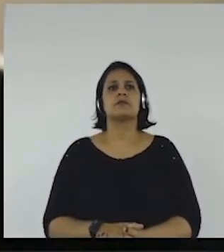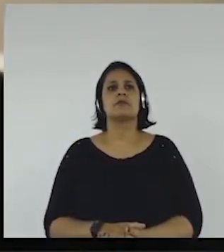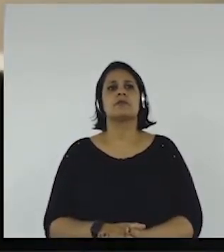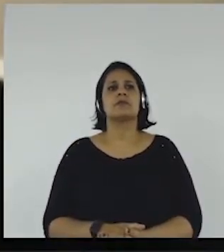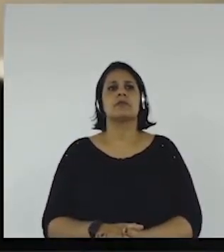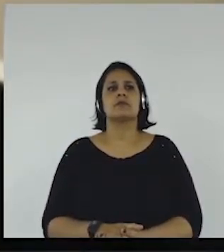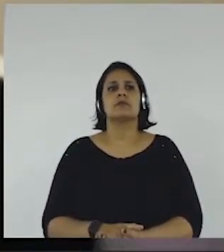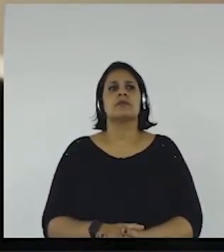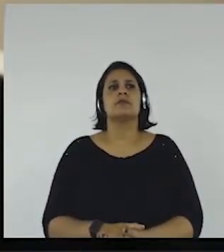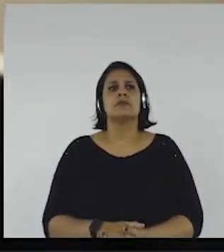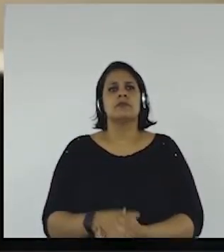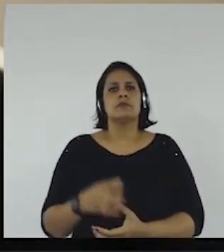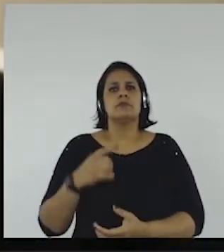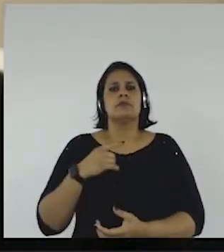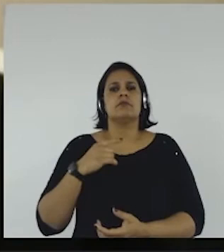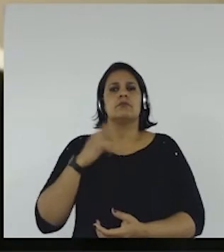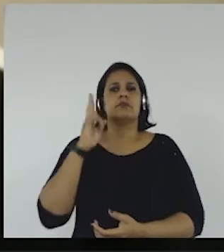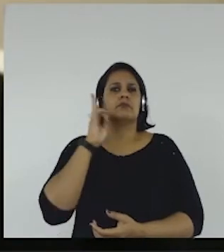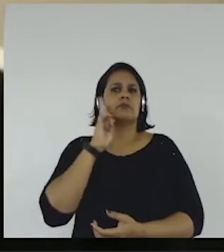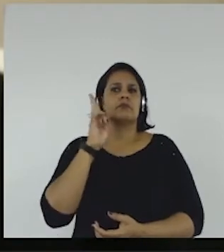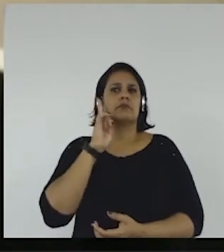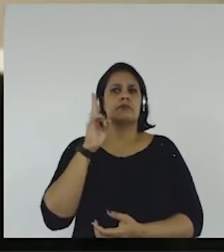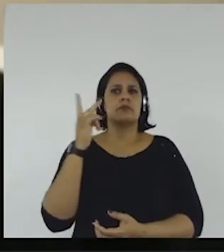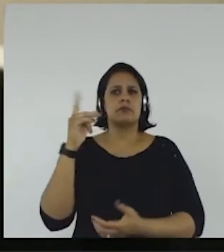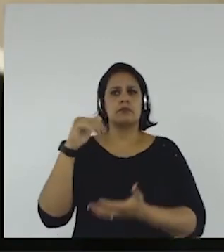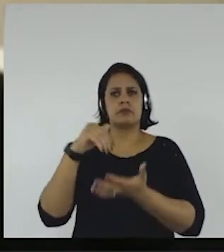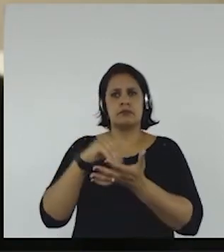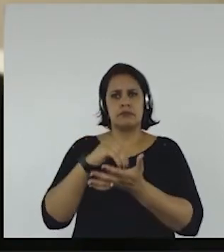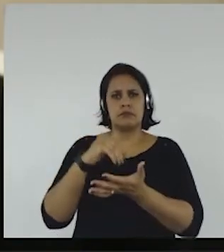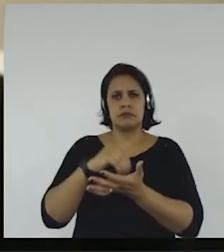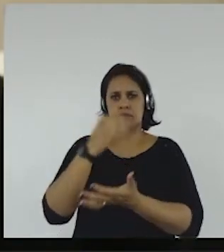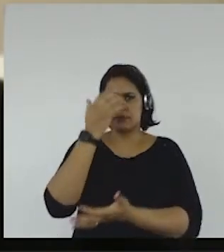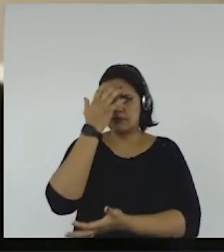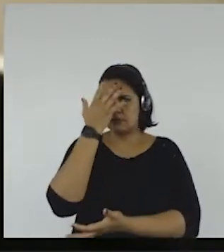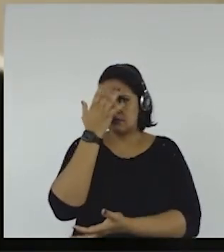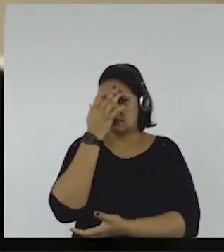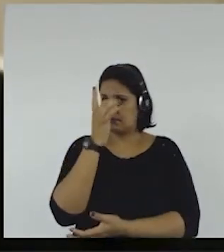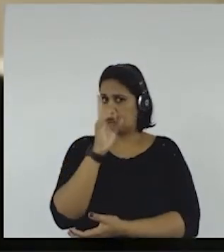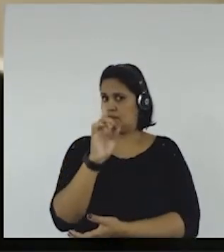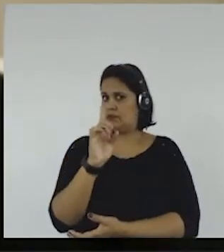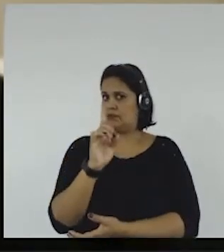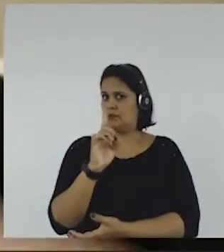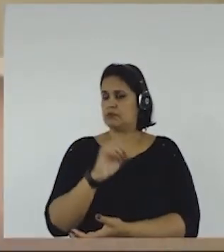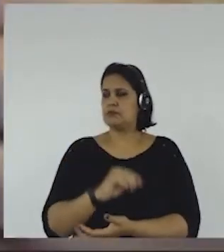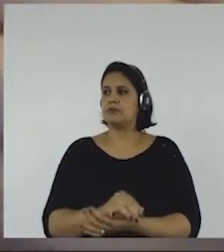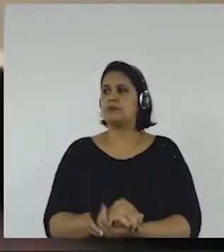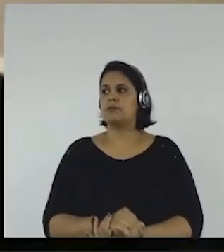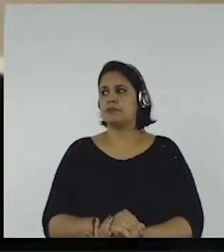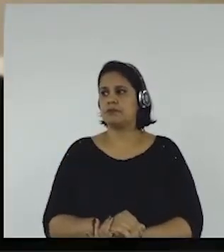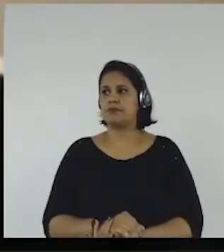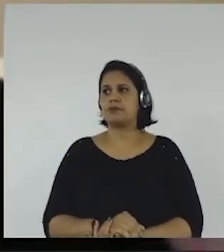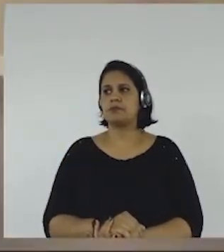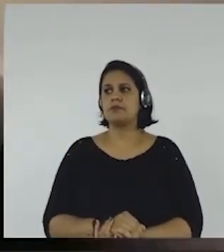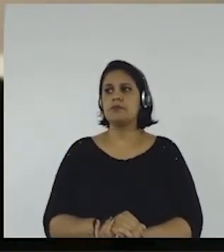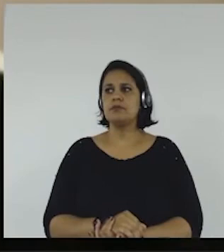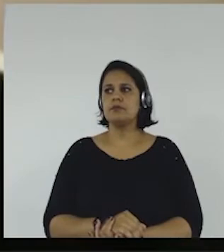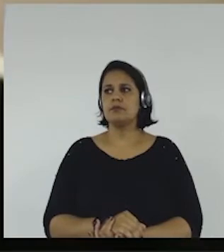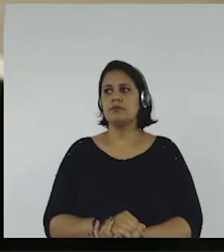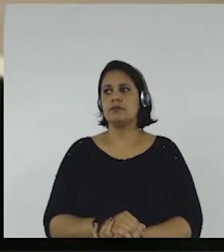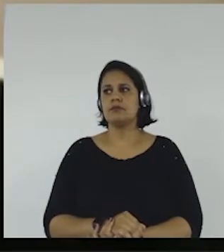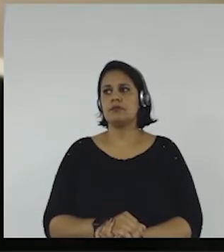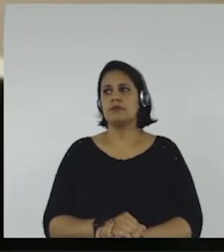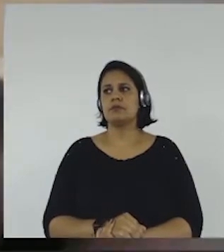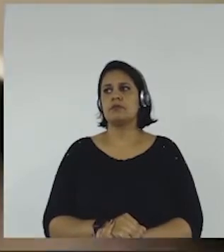grandes histórias, e ser secretário não era algo muito fácil. Fica aí a primeira